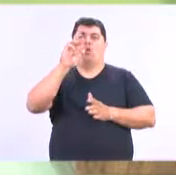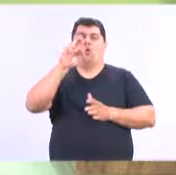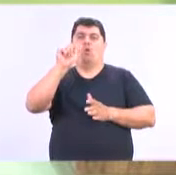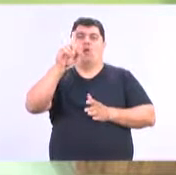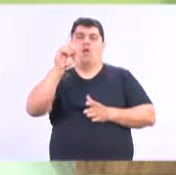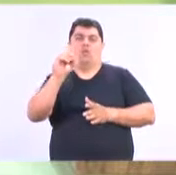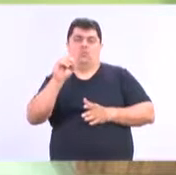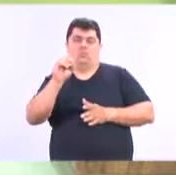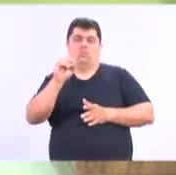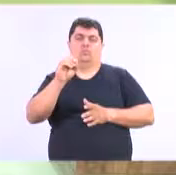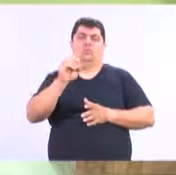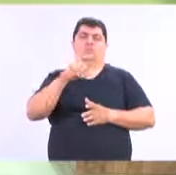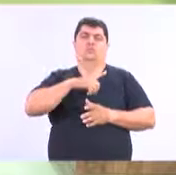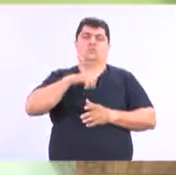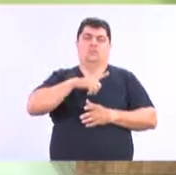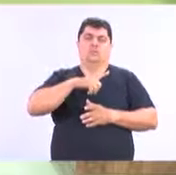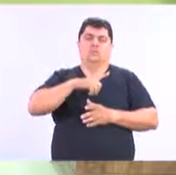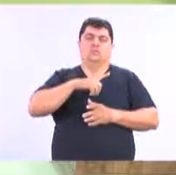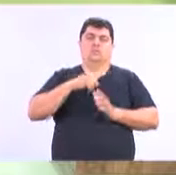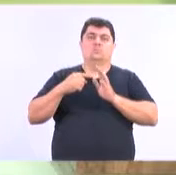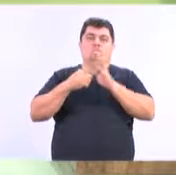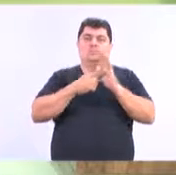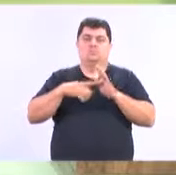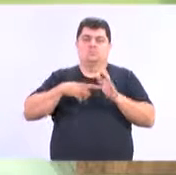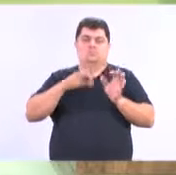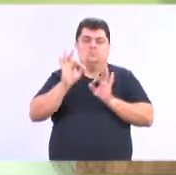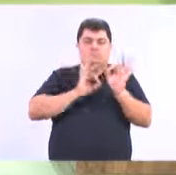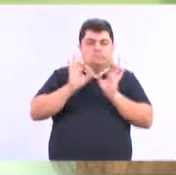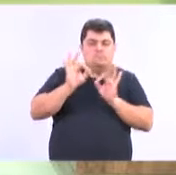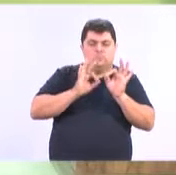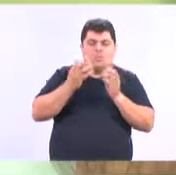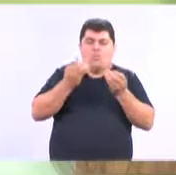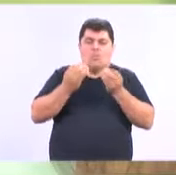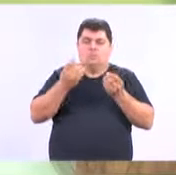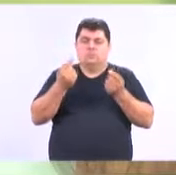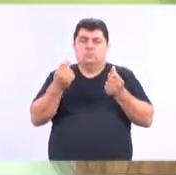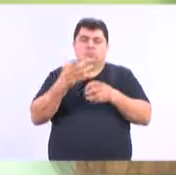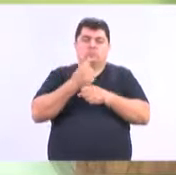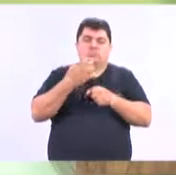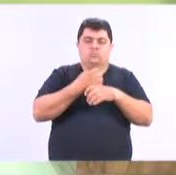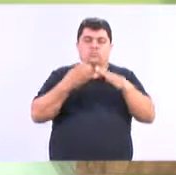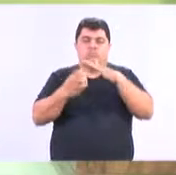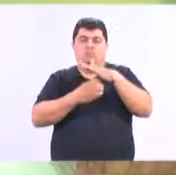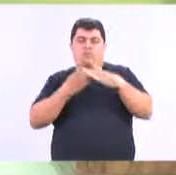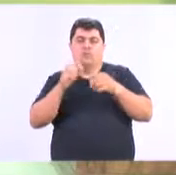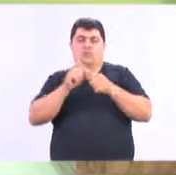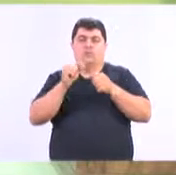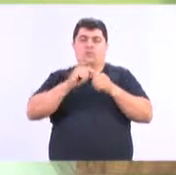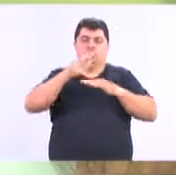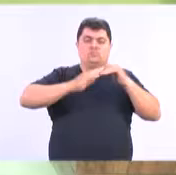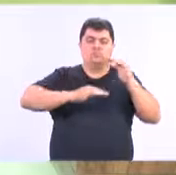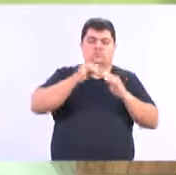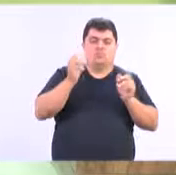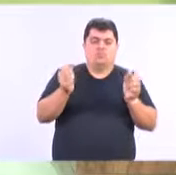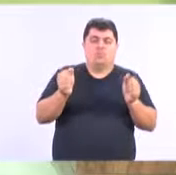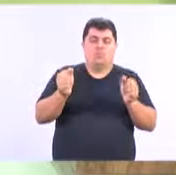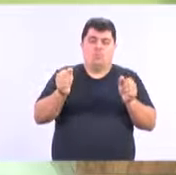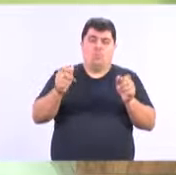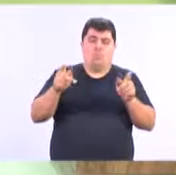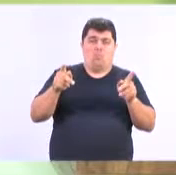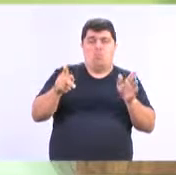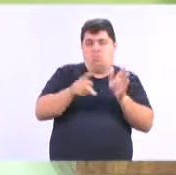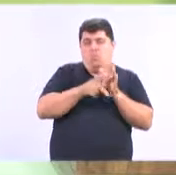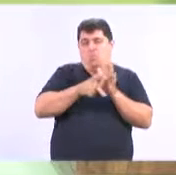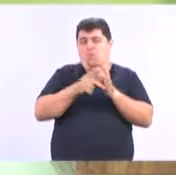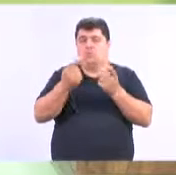assim: contém a esquematização das informações financeiras das empresas elaboradas pelos profissionais de finanças, de